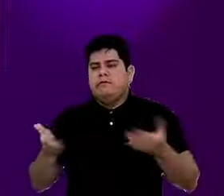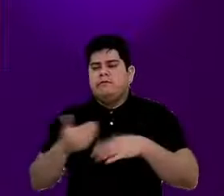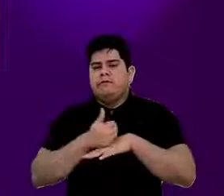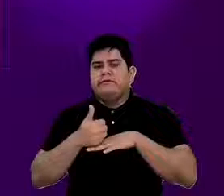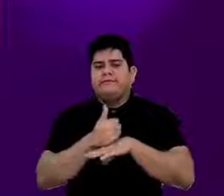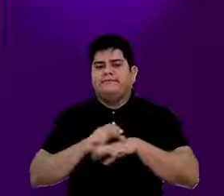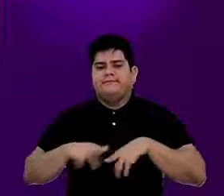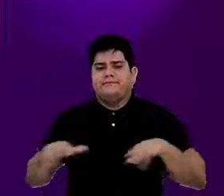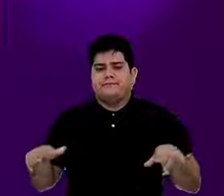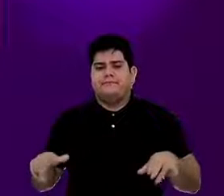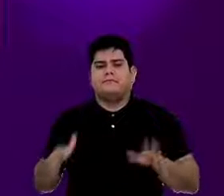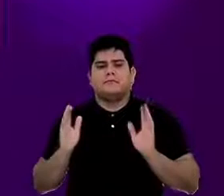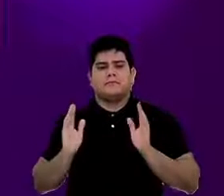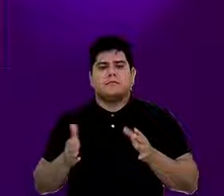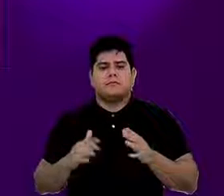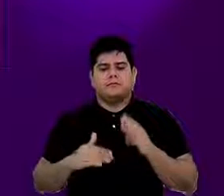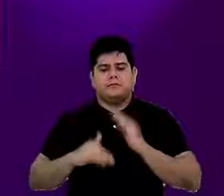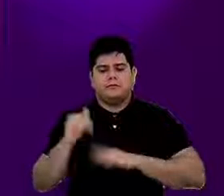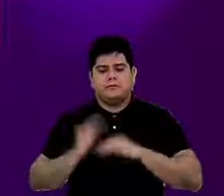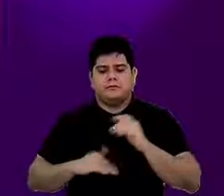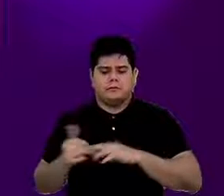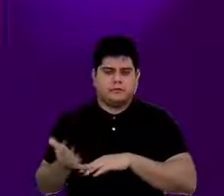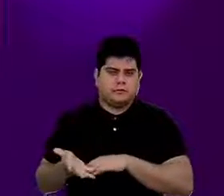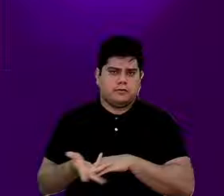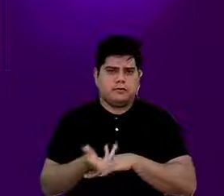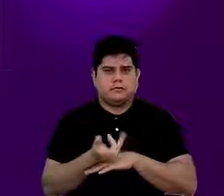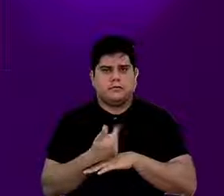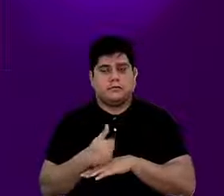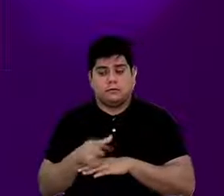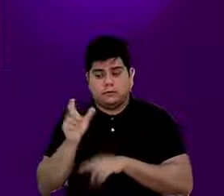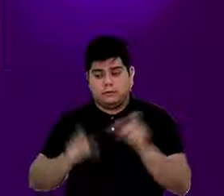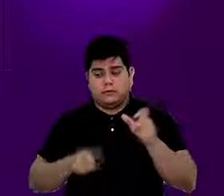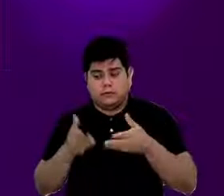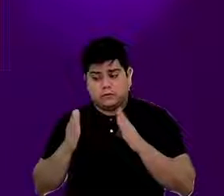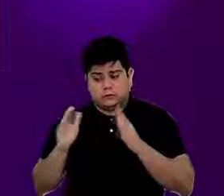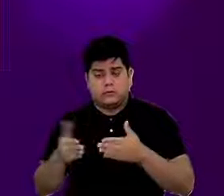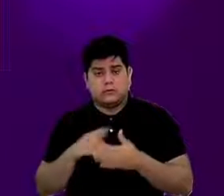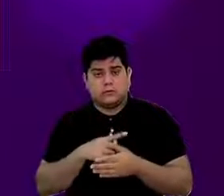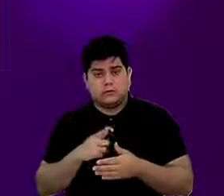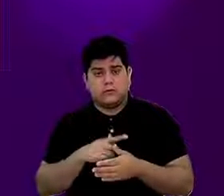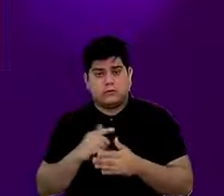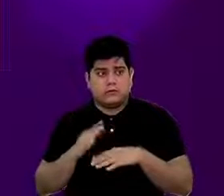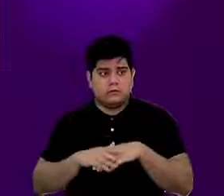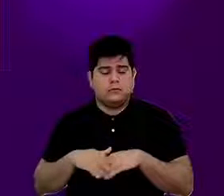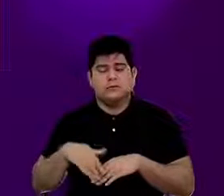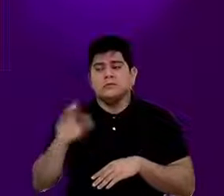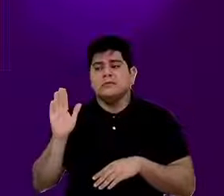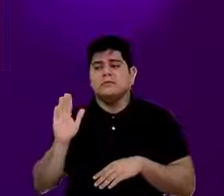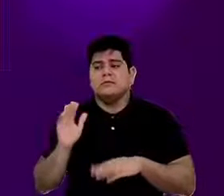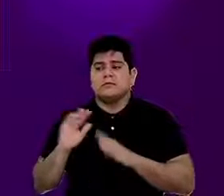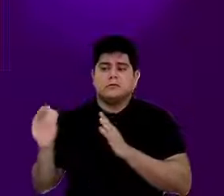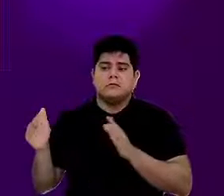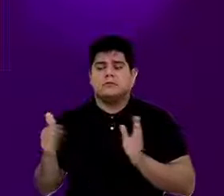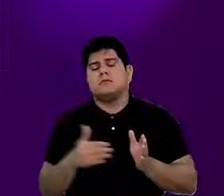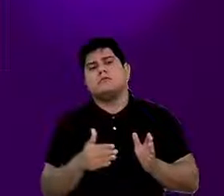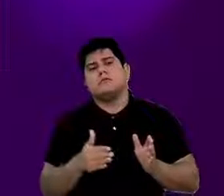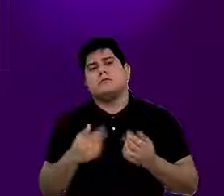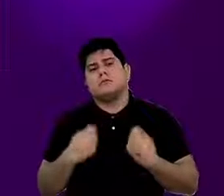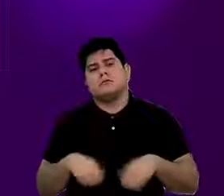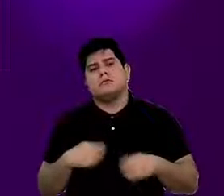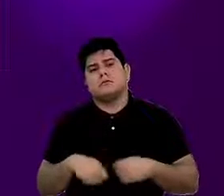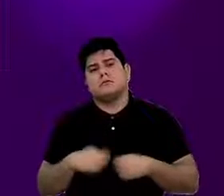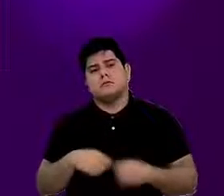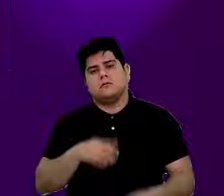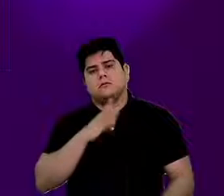multiprofissional, já com expertise, são pacientes específicos que têm demandas mais direcionadas, e a gente precisa ter